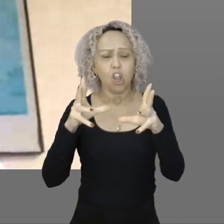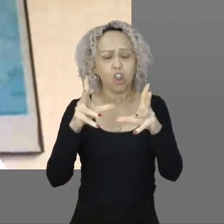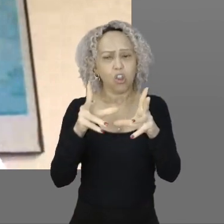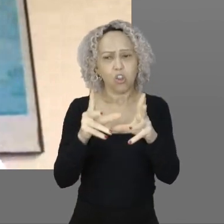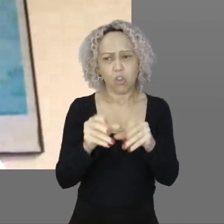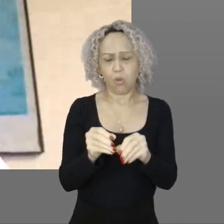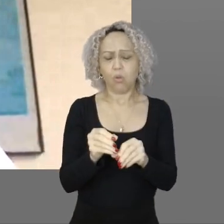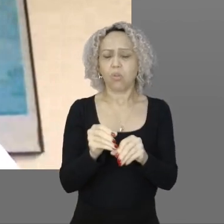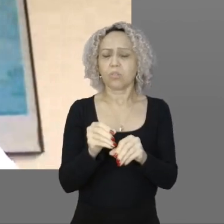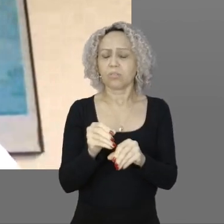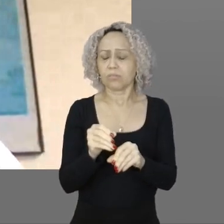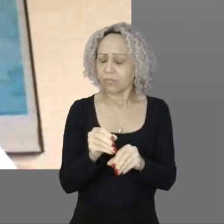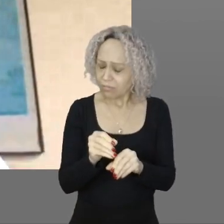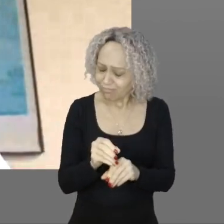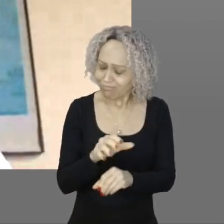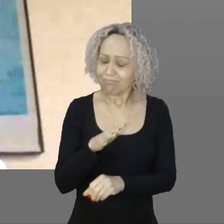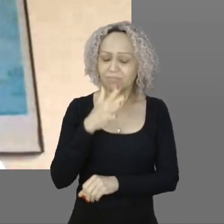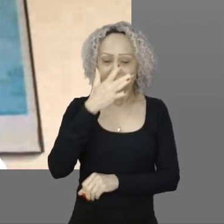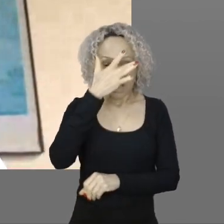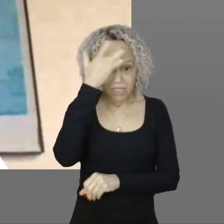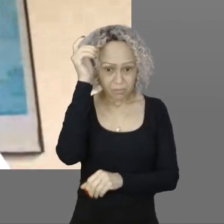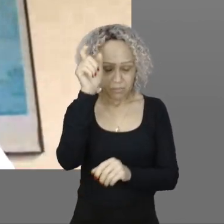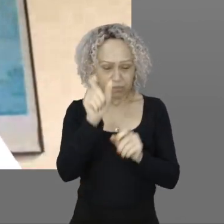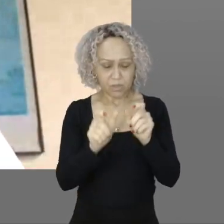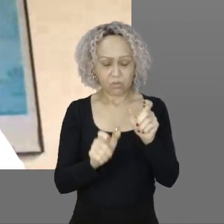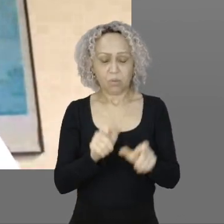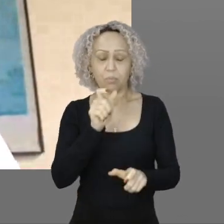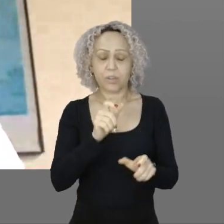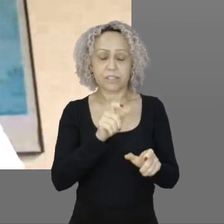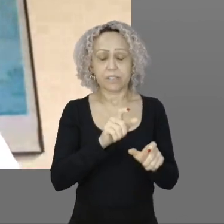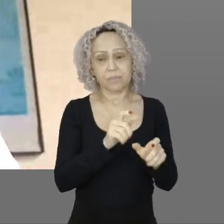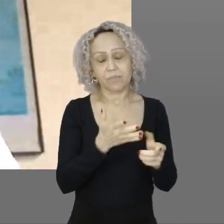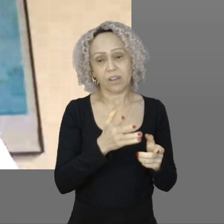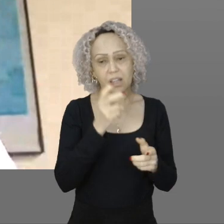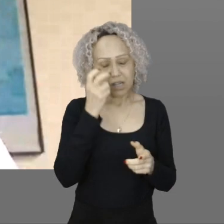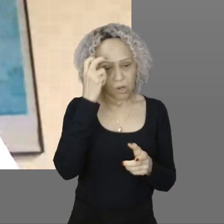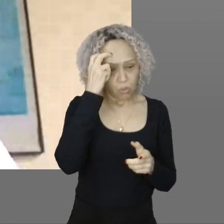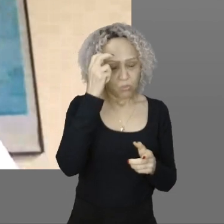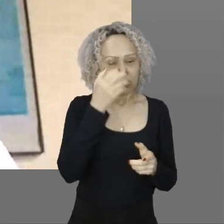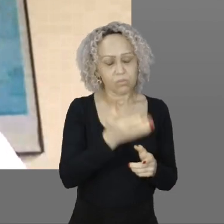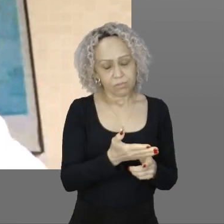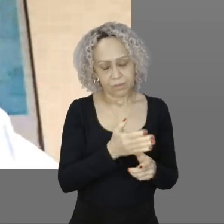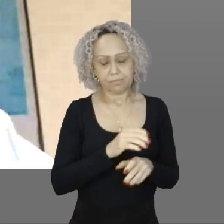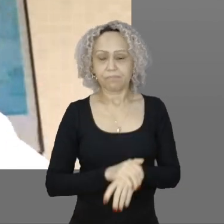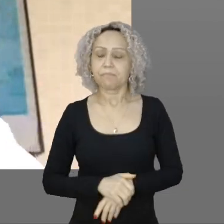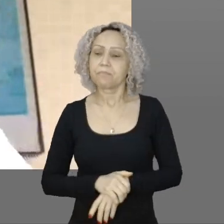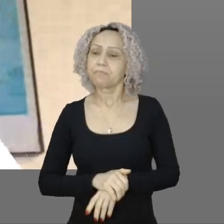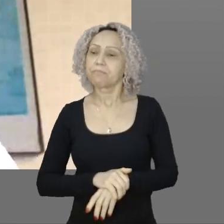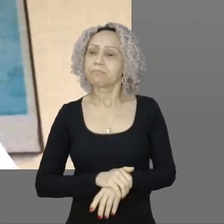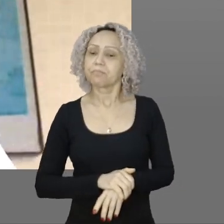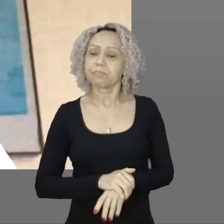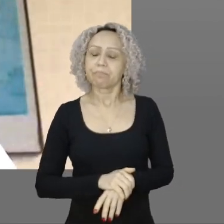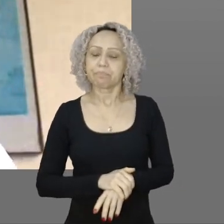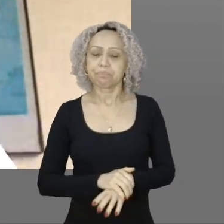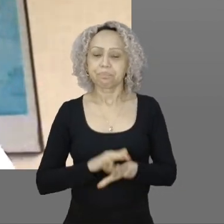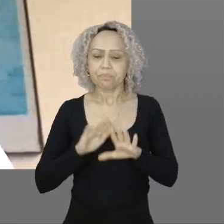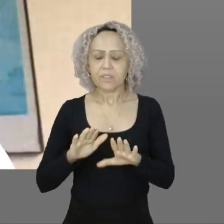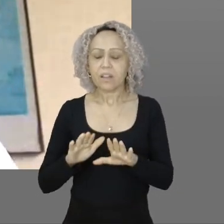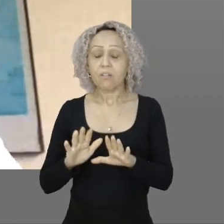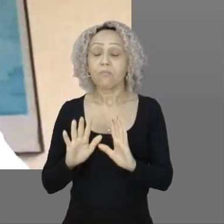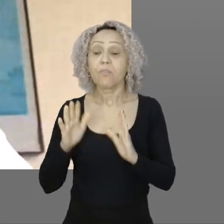artistas brasileiros que fazem a cultura do nosso país. Mas voltando, então, para a questão, né, do arcabouço, vamos chamar